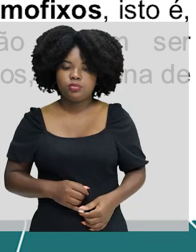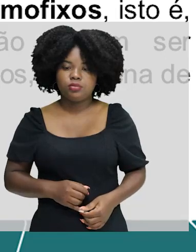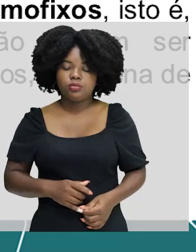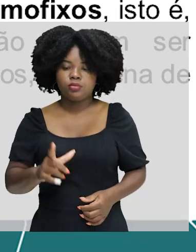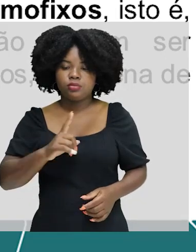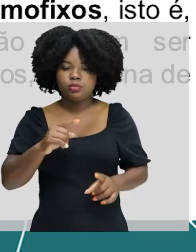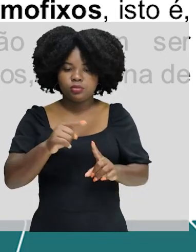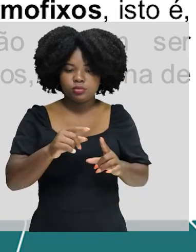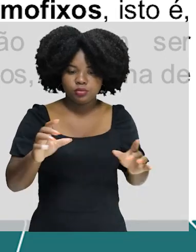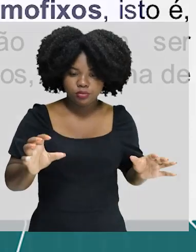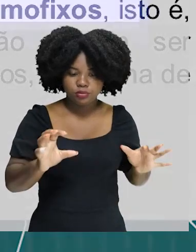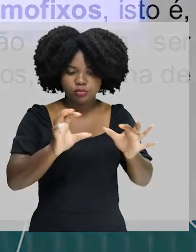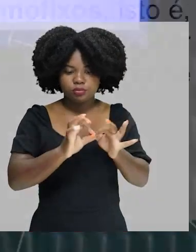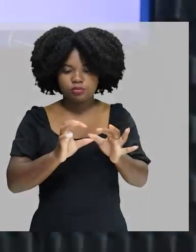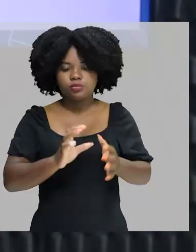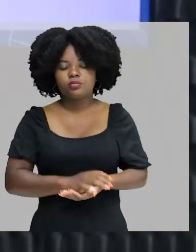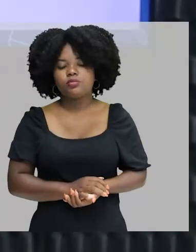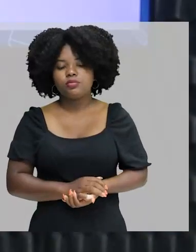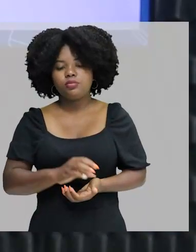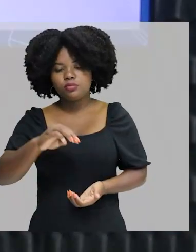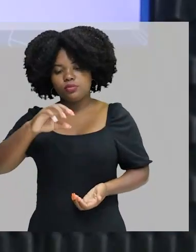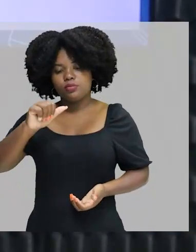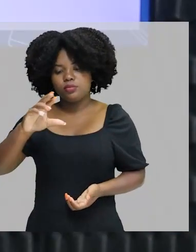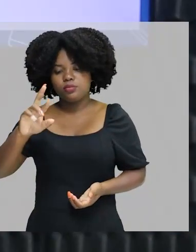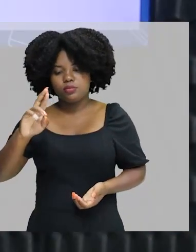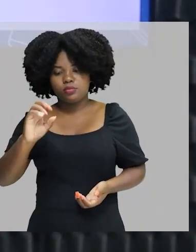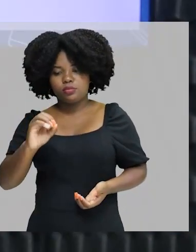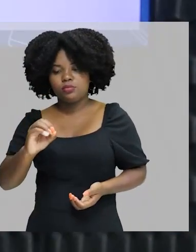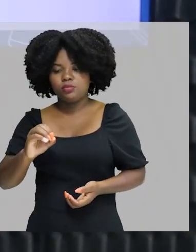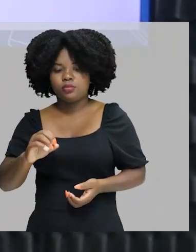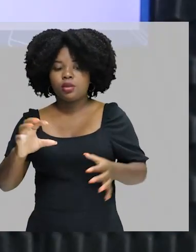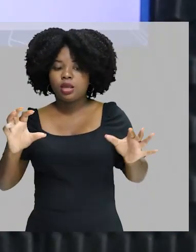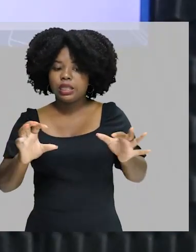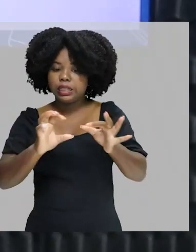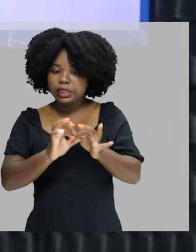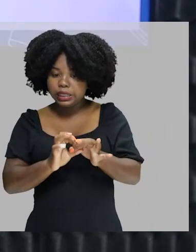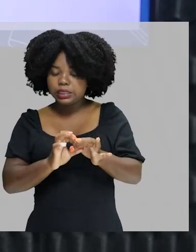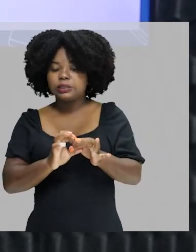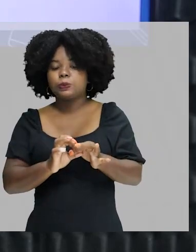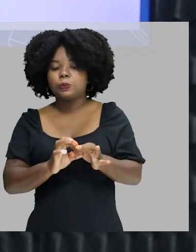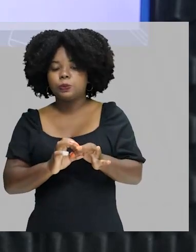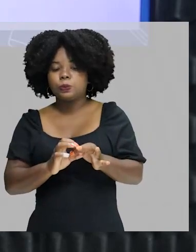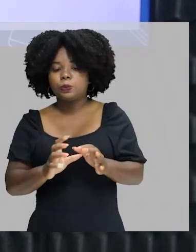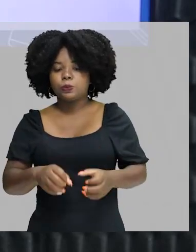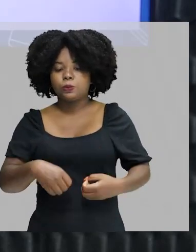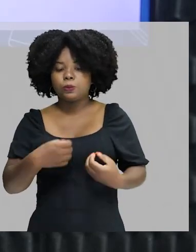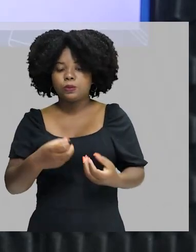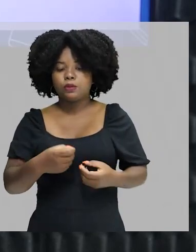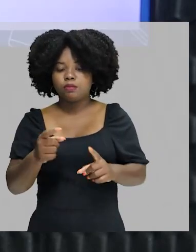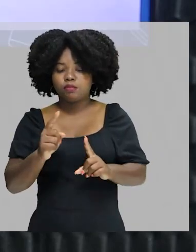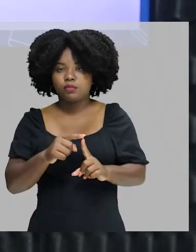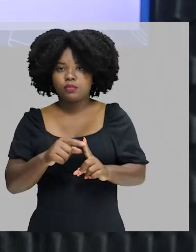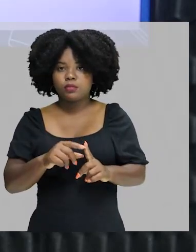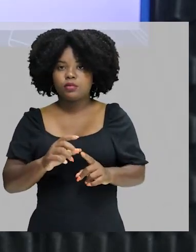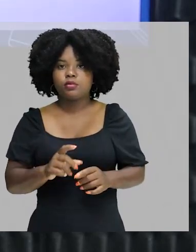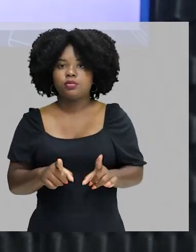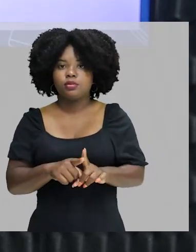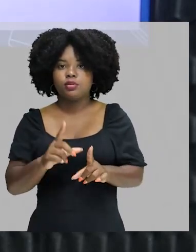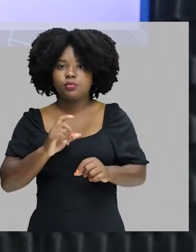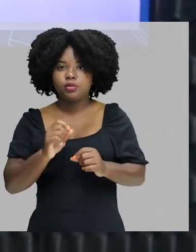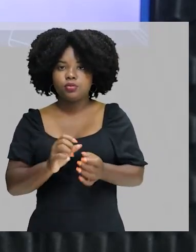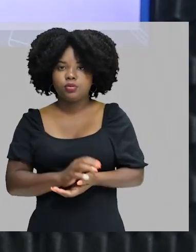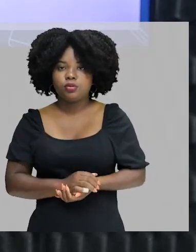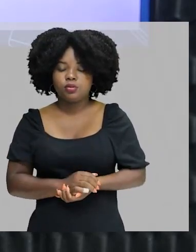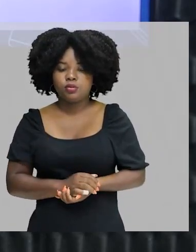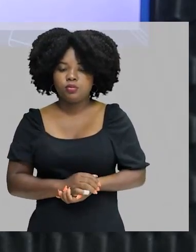esse tipo de polímero, as macromoléculas, as ligações que vão formar esse composto,